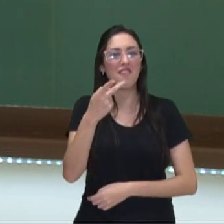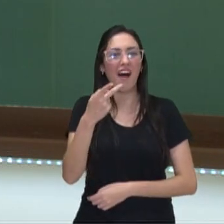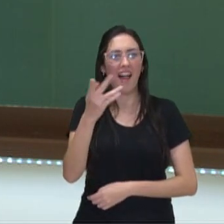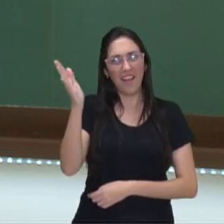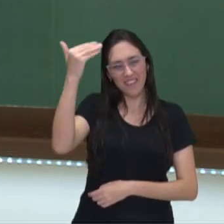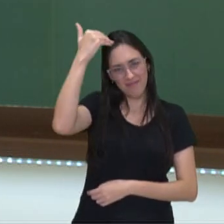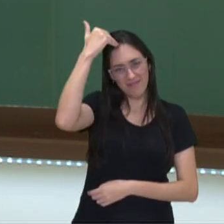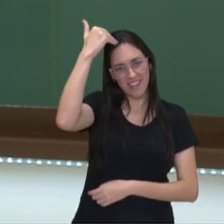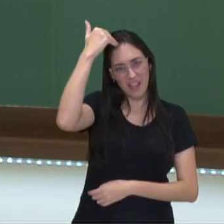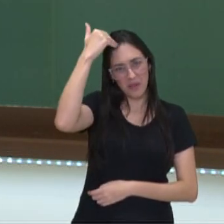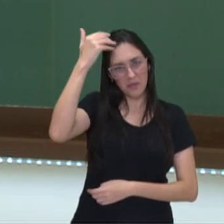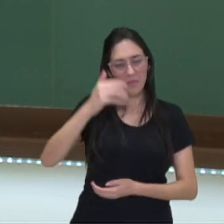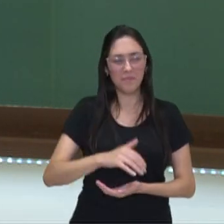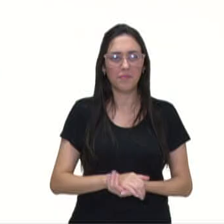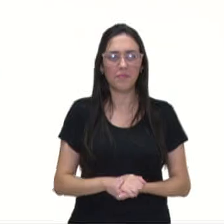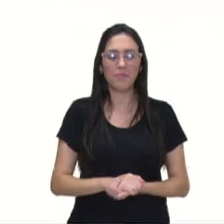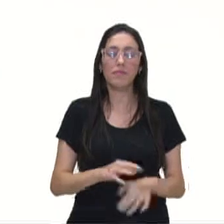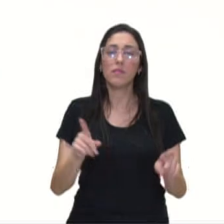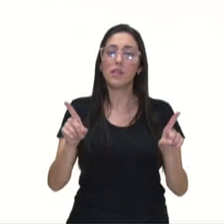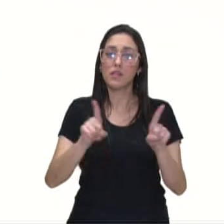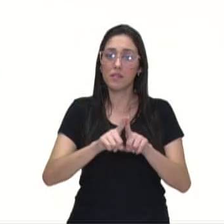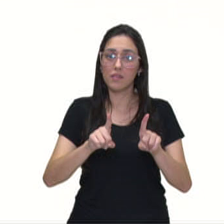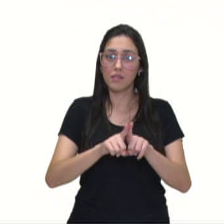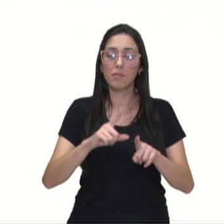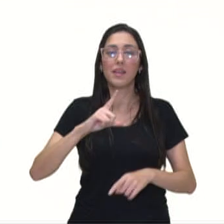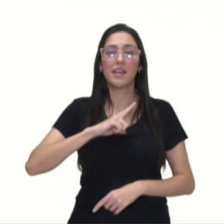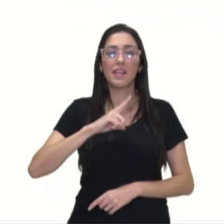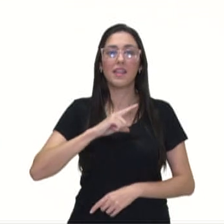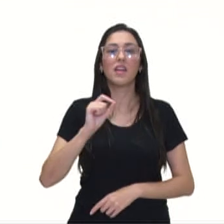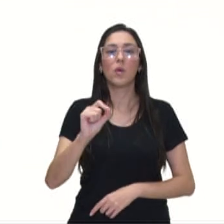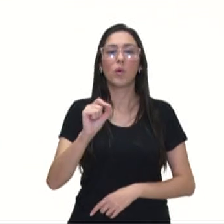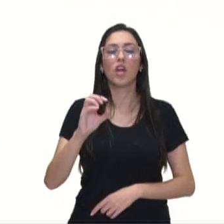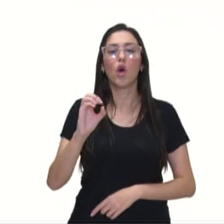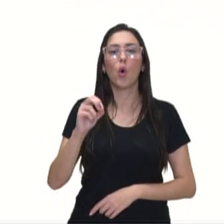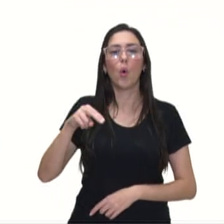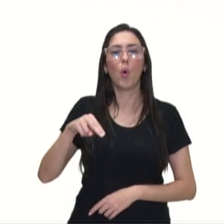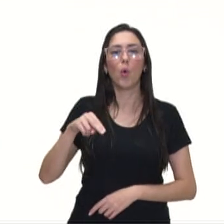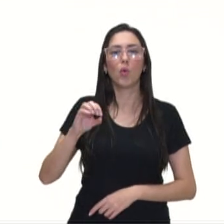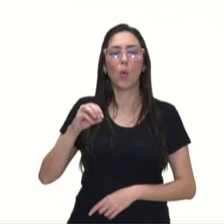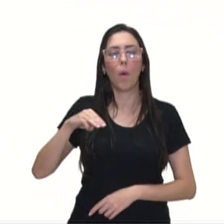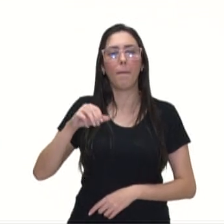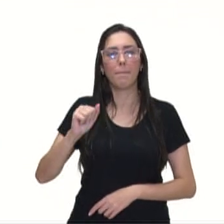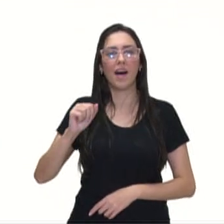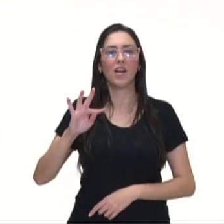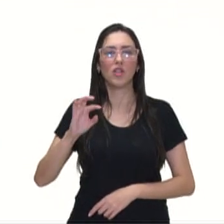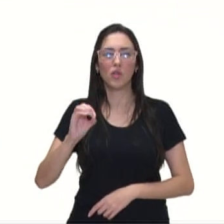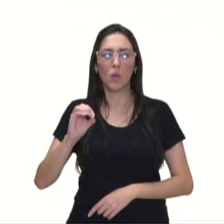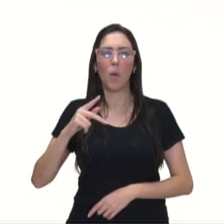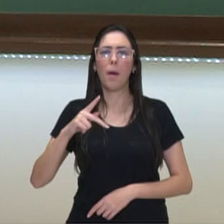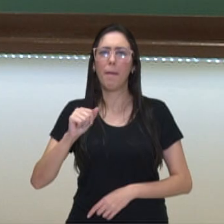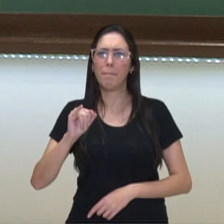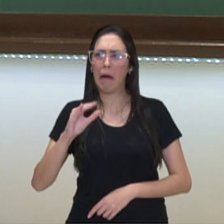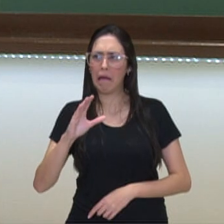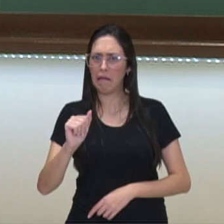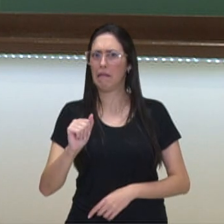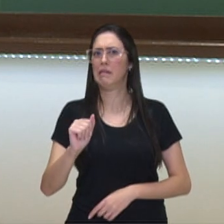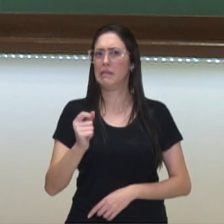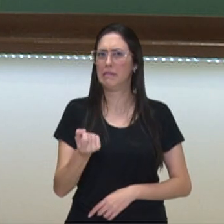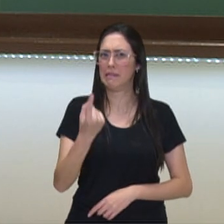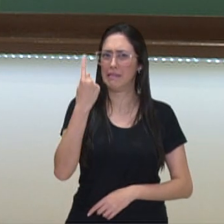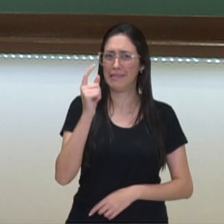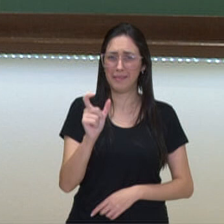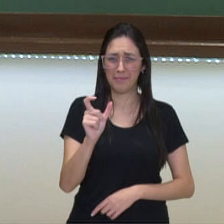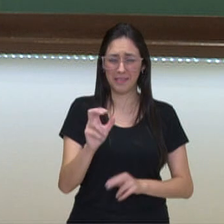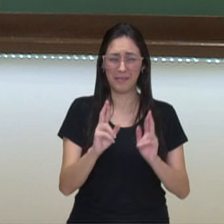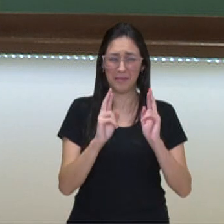balão. Também é muito comum as expressões onomatopeicas. Gente, que nome bizarro, né? Expressões